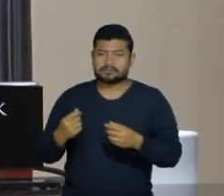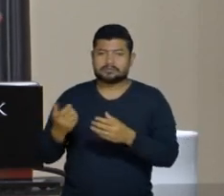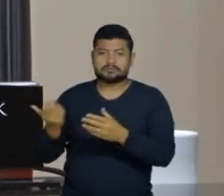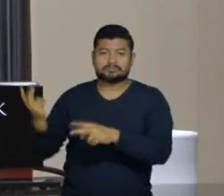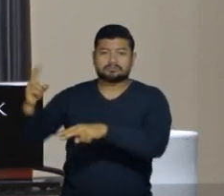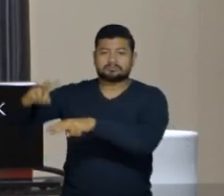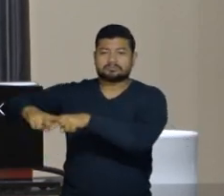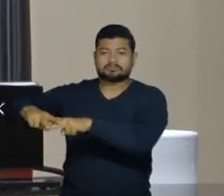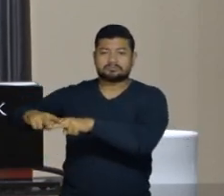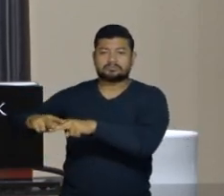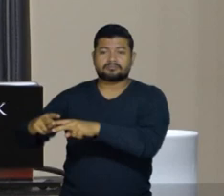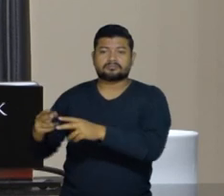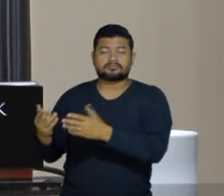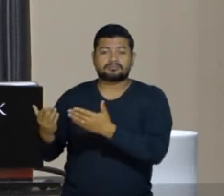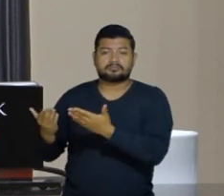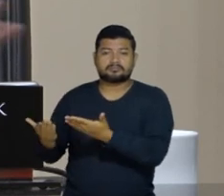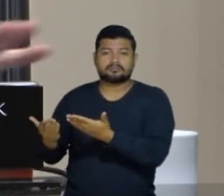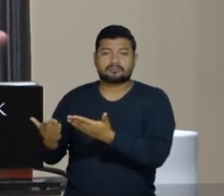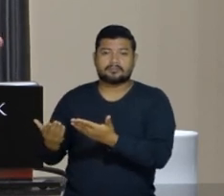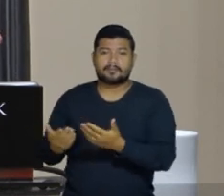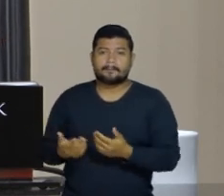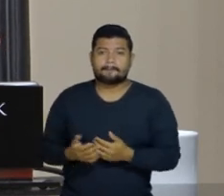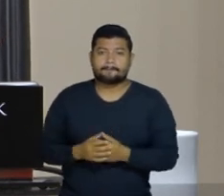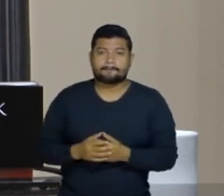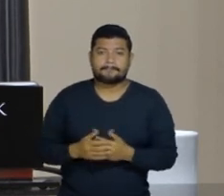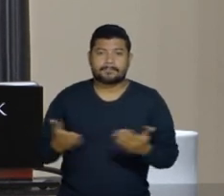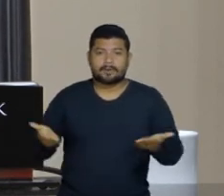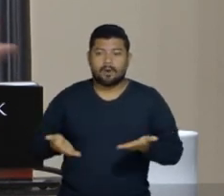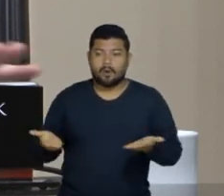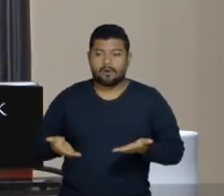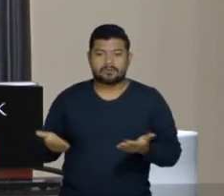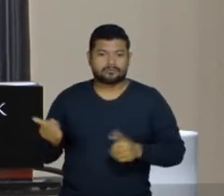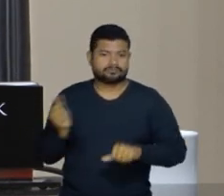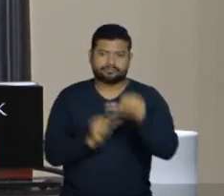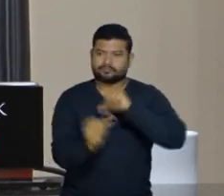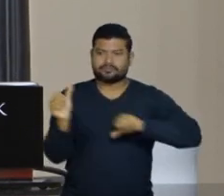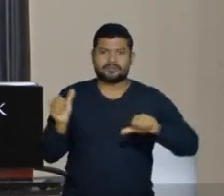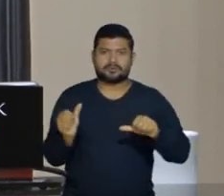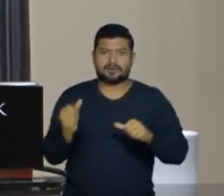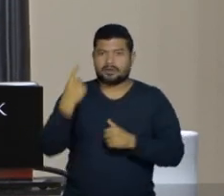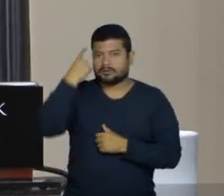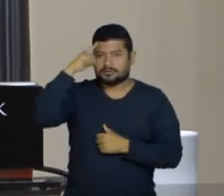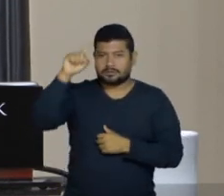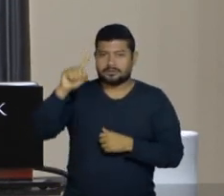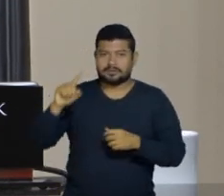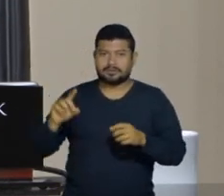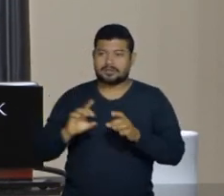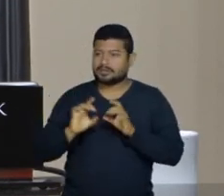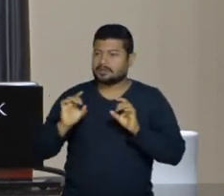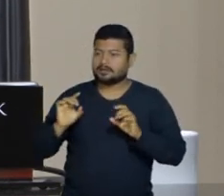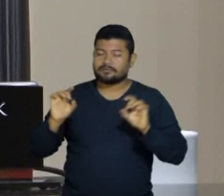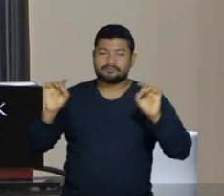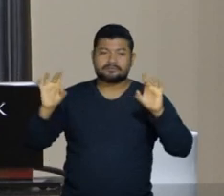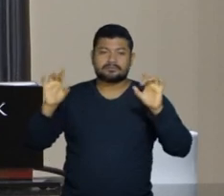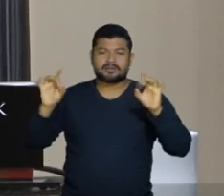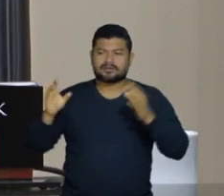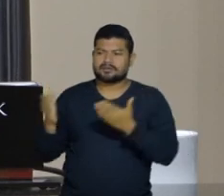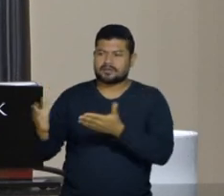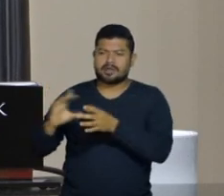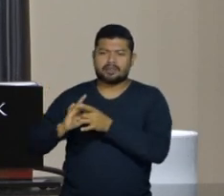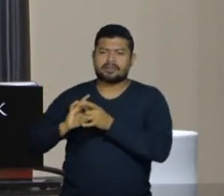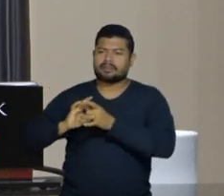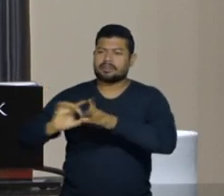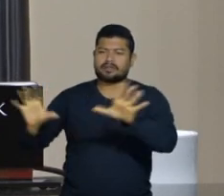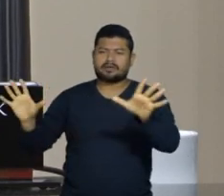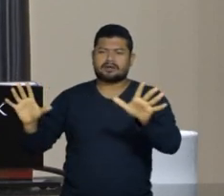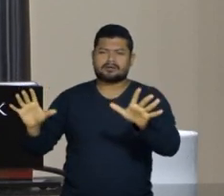audiência da festa do bandido. É o dia da liberação dele. Não é para